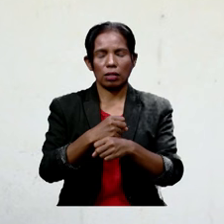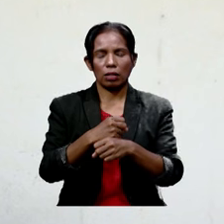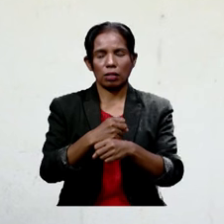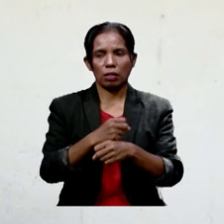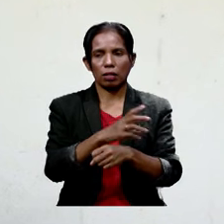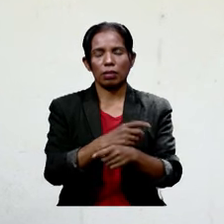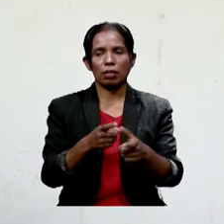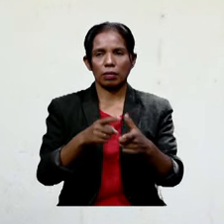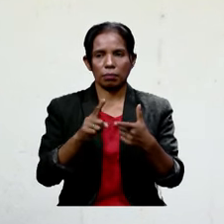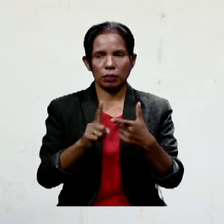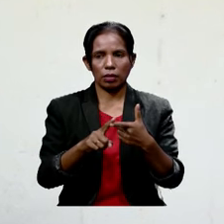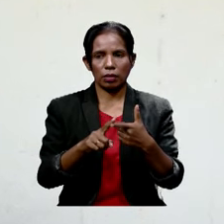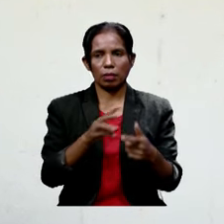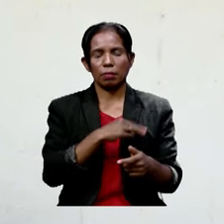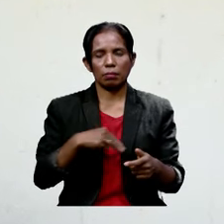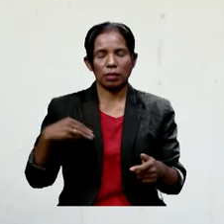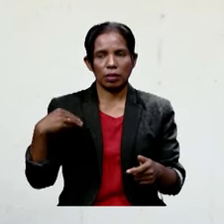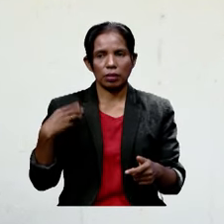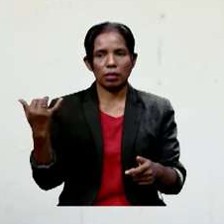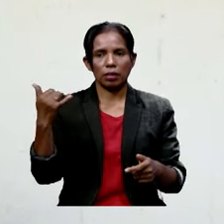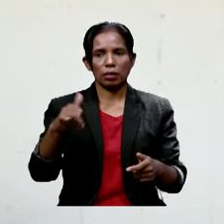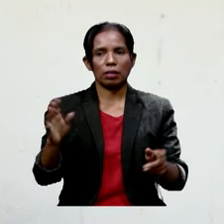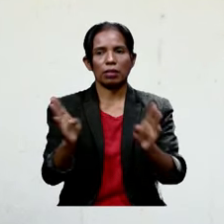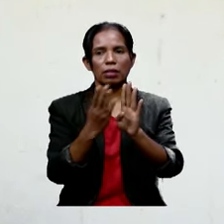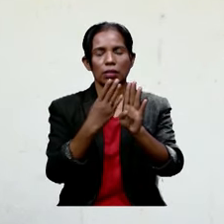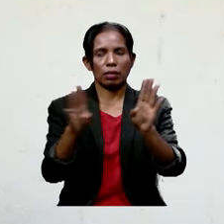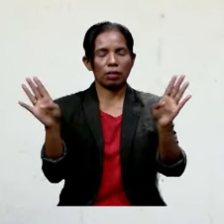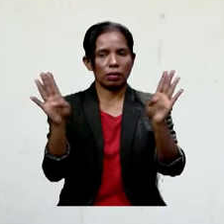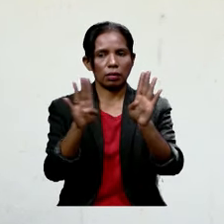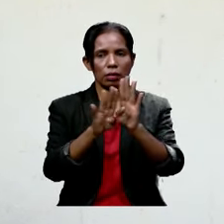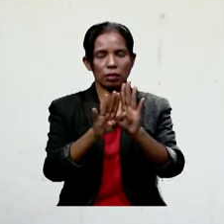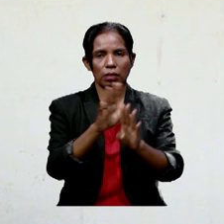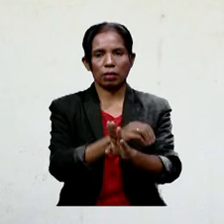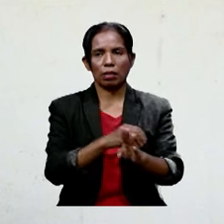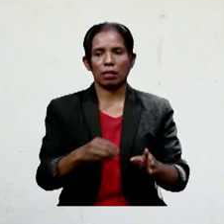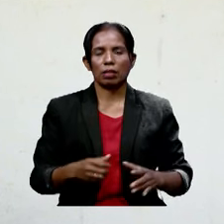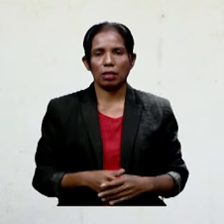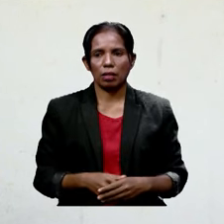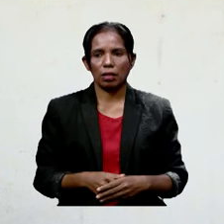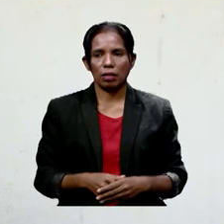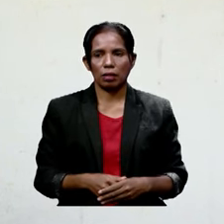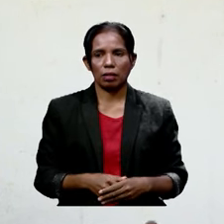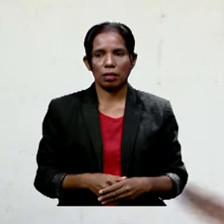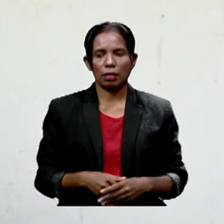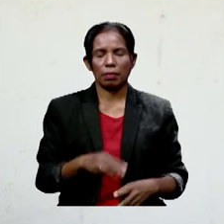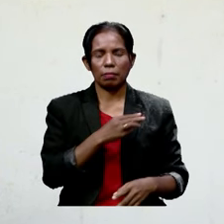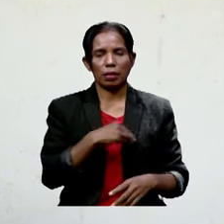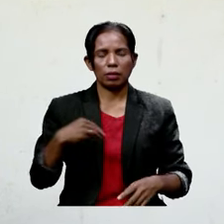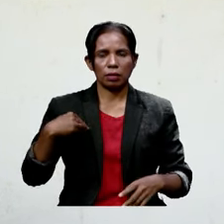minha madre sira portar um taca tia da luma bania sato se moro então madre sira mostrar uma